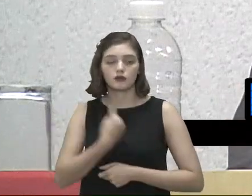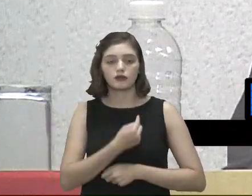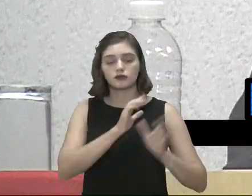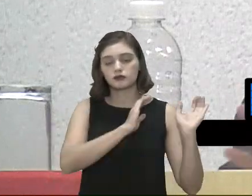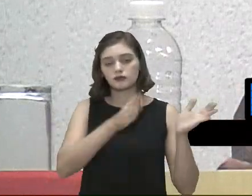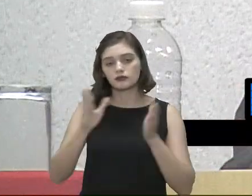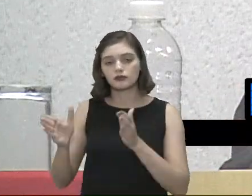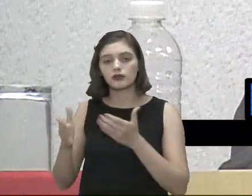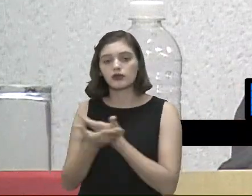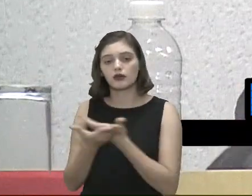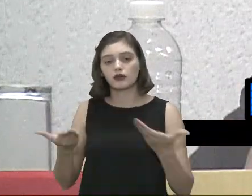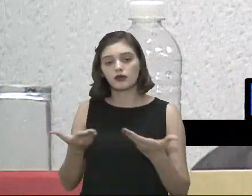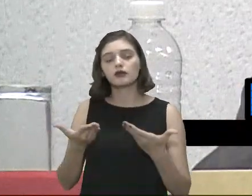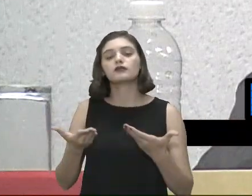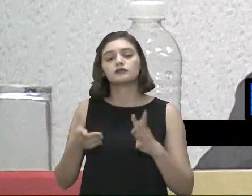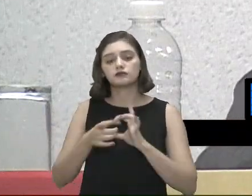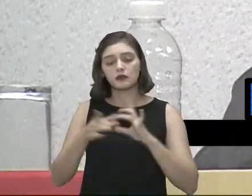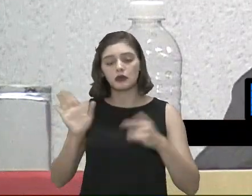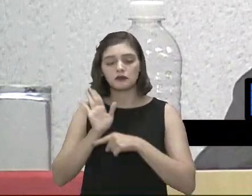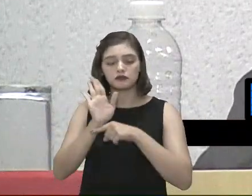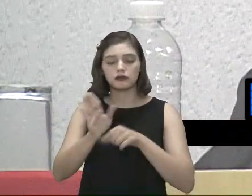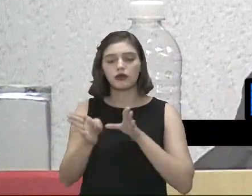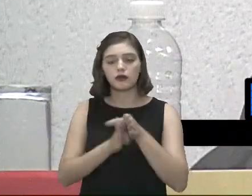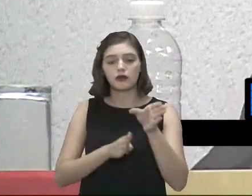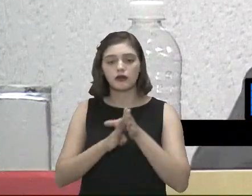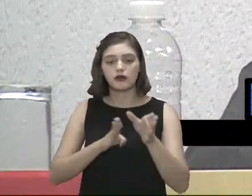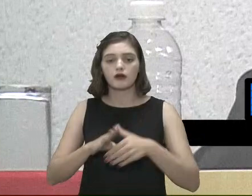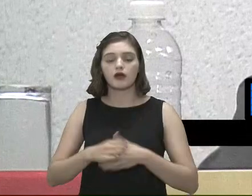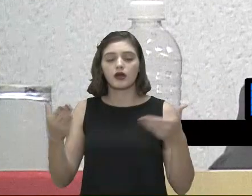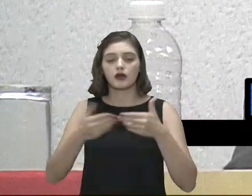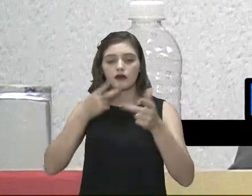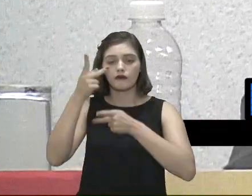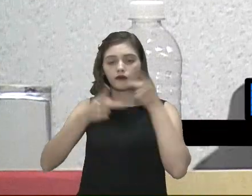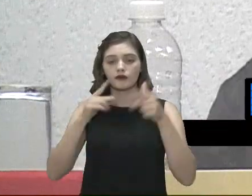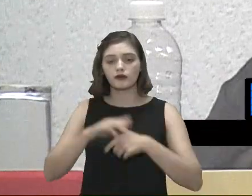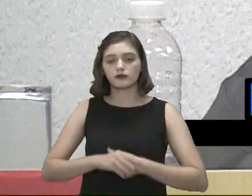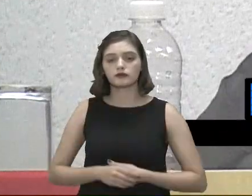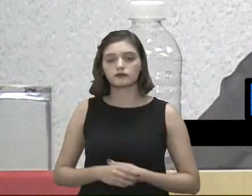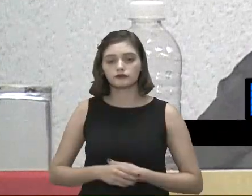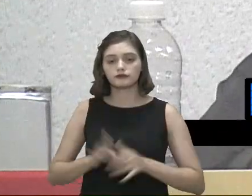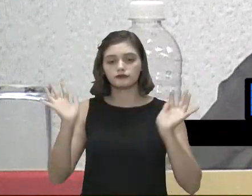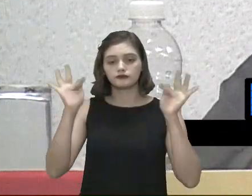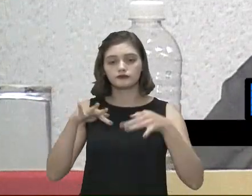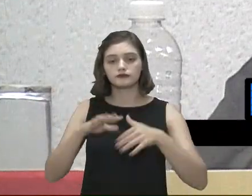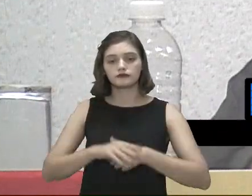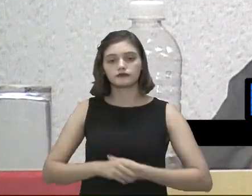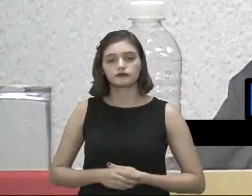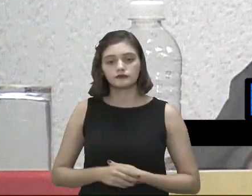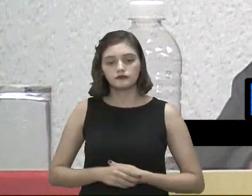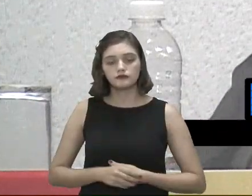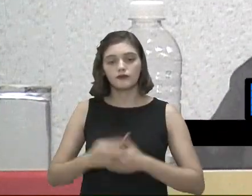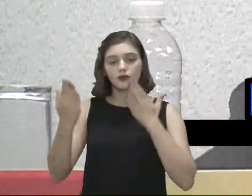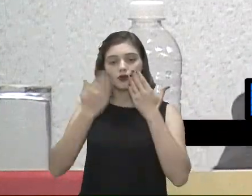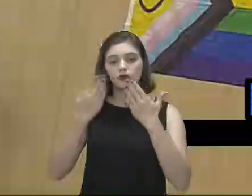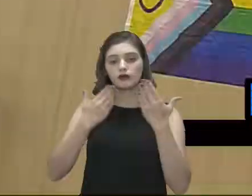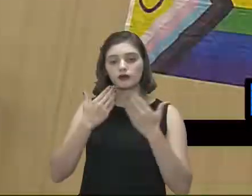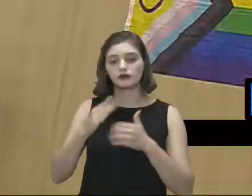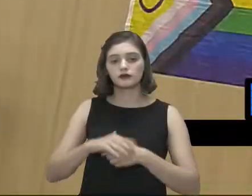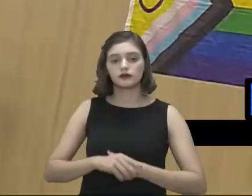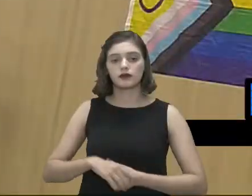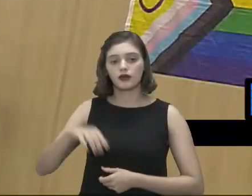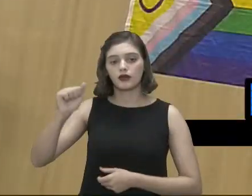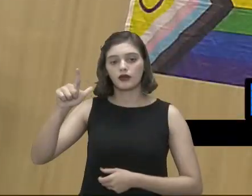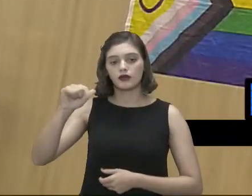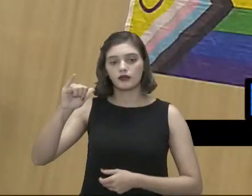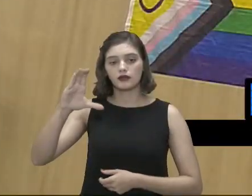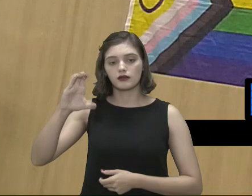mandato aqui à disposição para esse tipo de orientação. Passo agora a palavra para as considerações finais da psicóloga Liz.